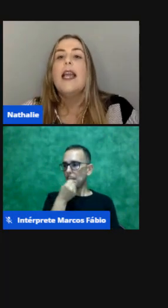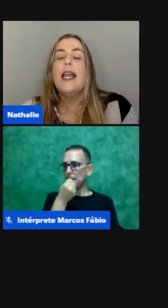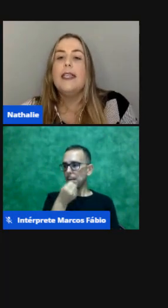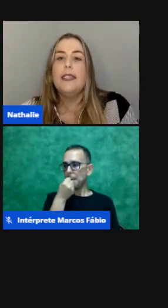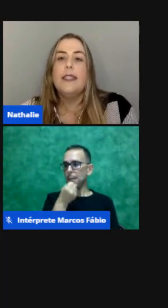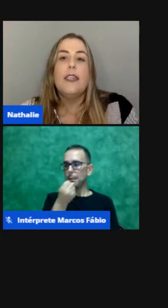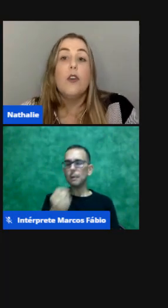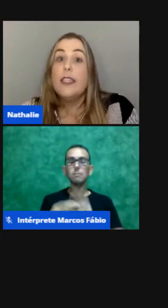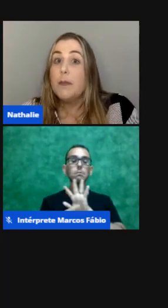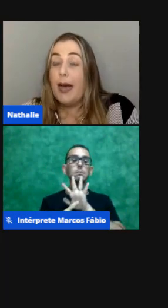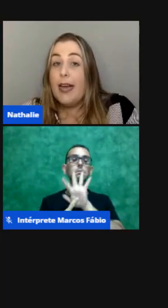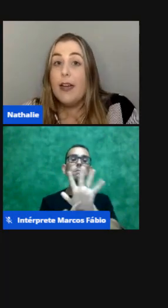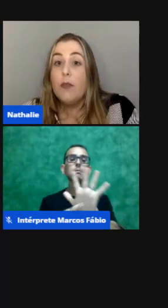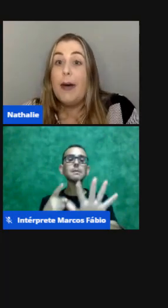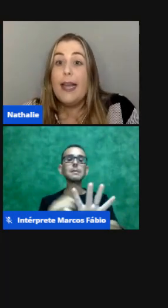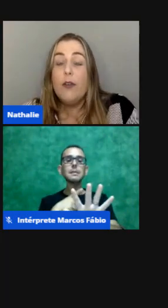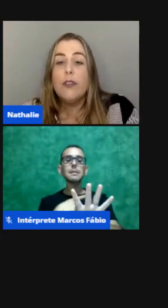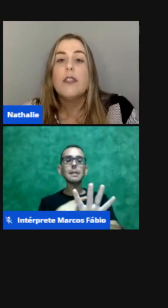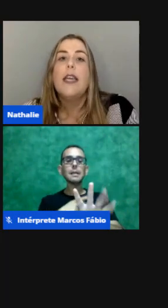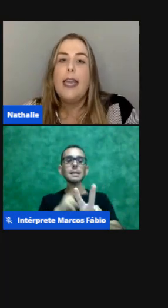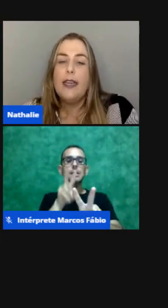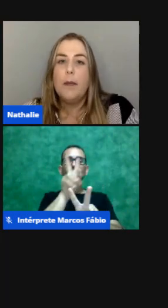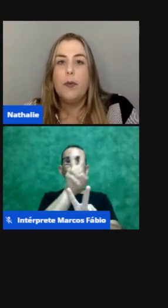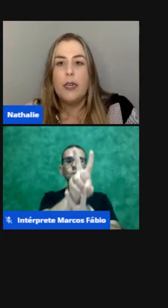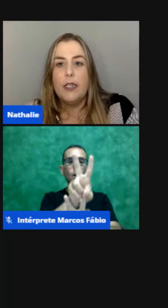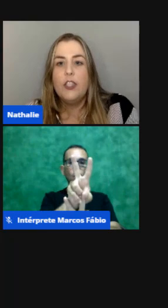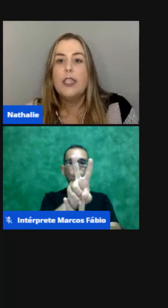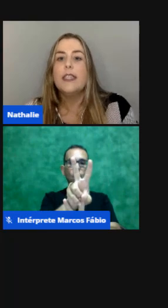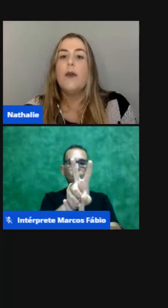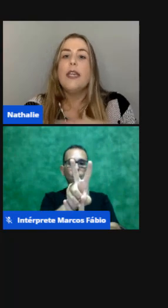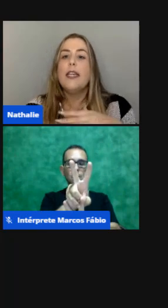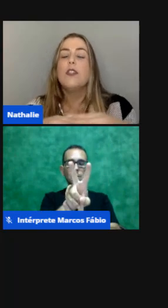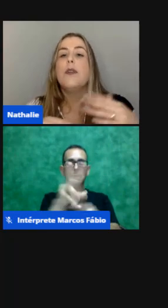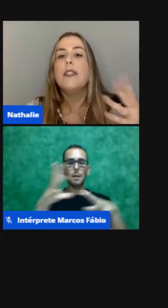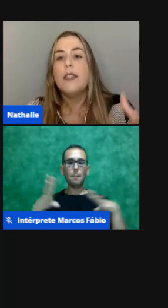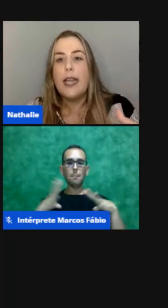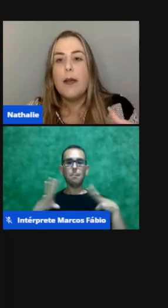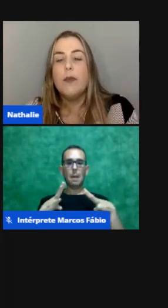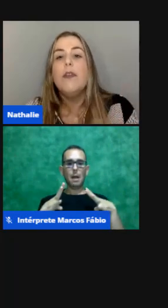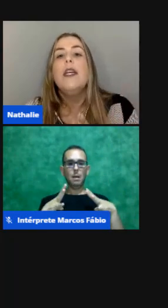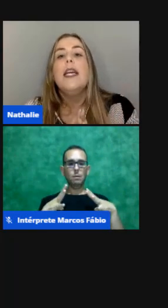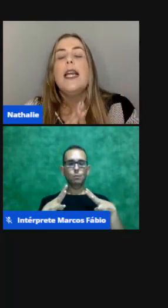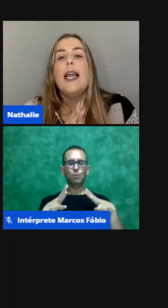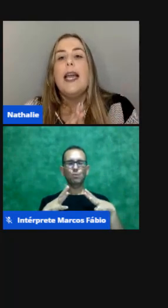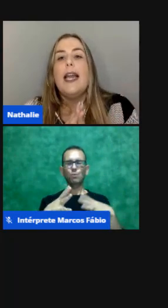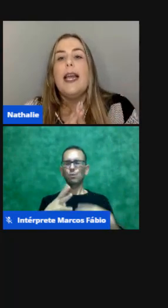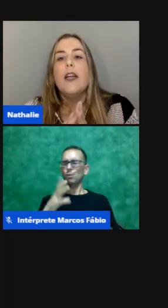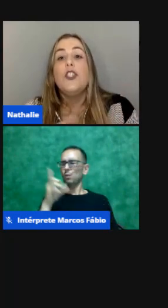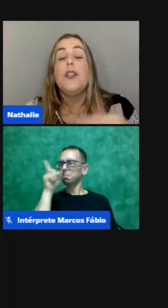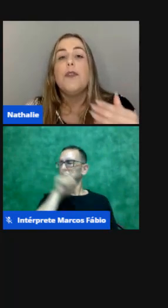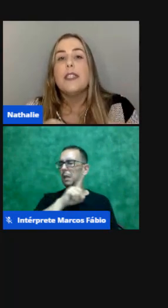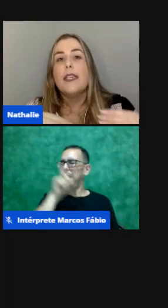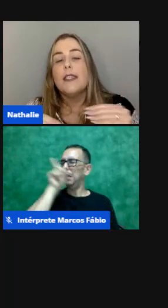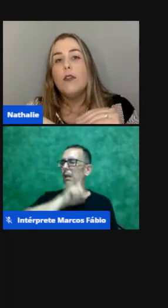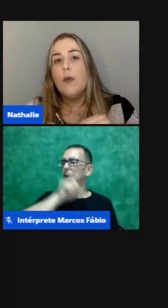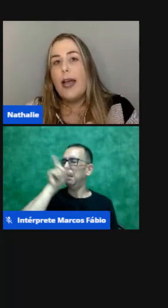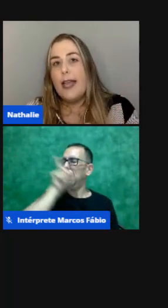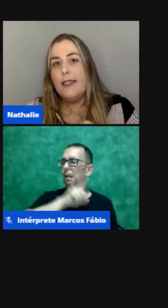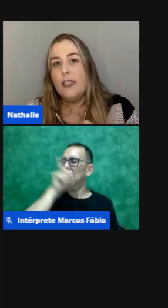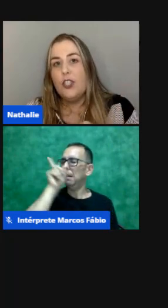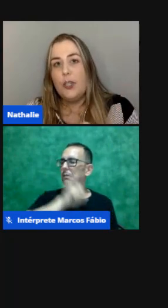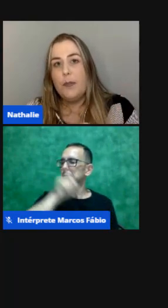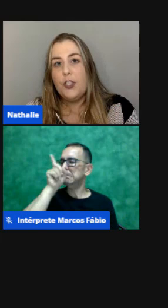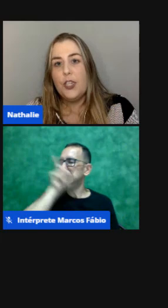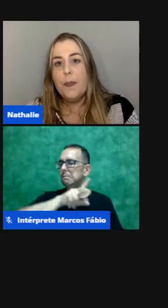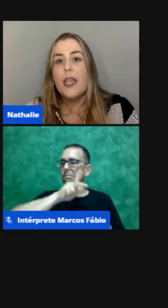que existem 2 bairros em Campo Grande que estão em risco extremo de infestação do